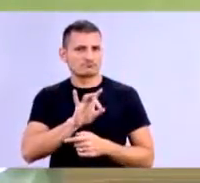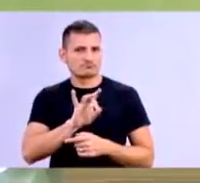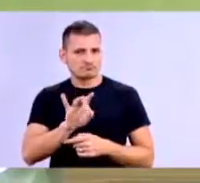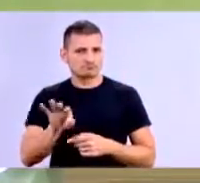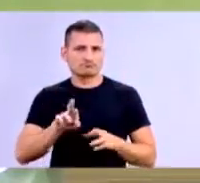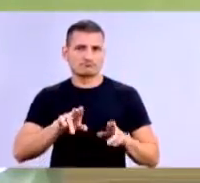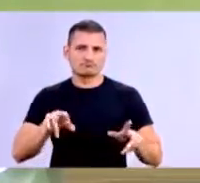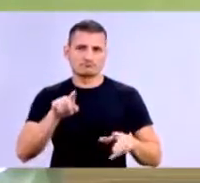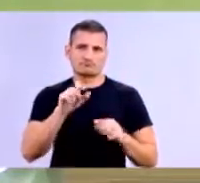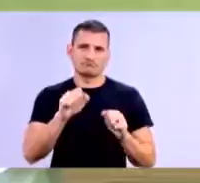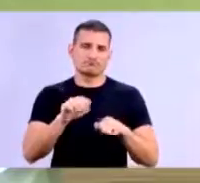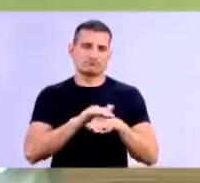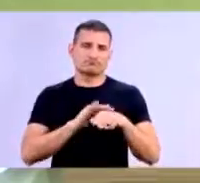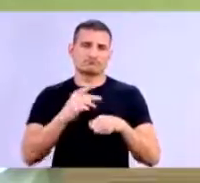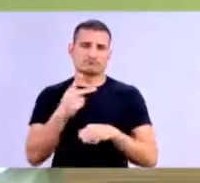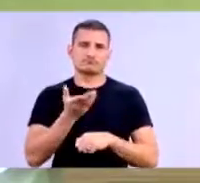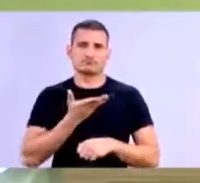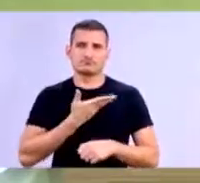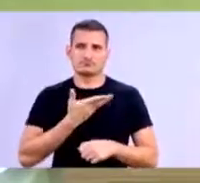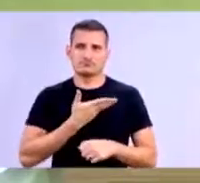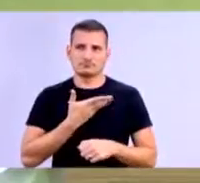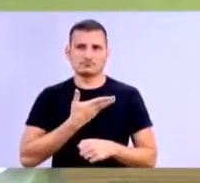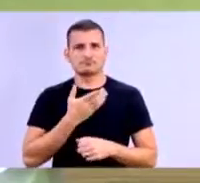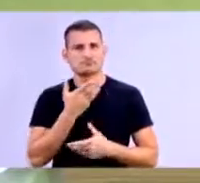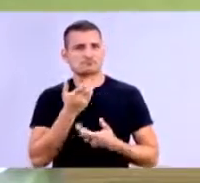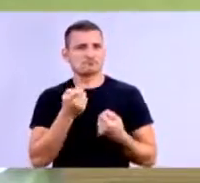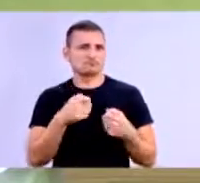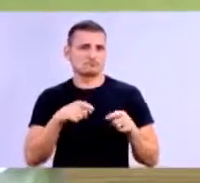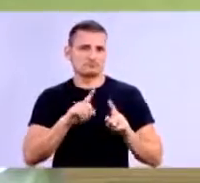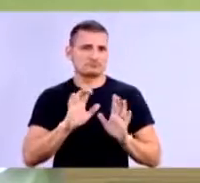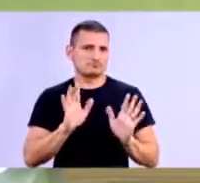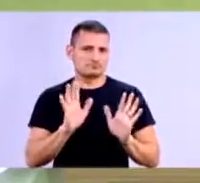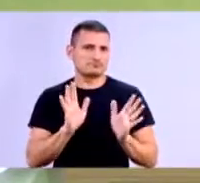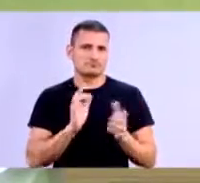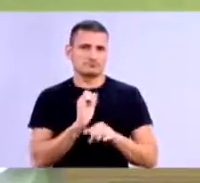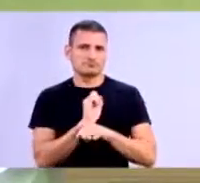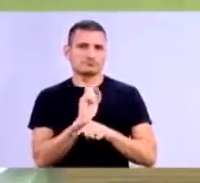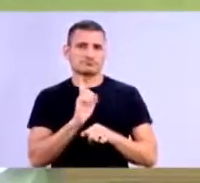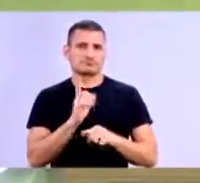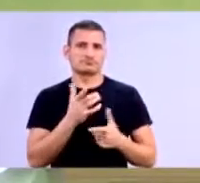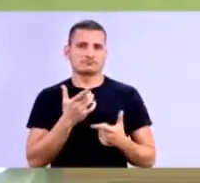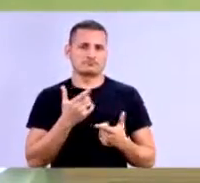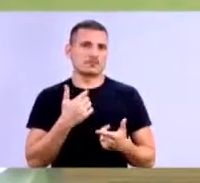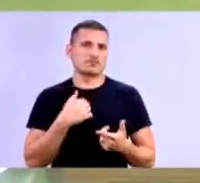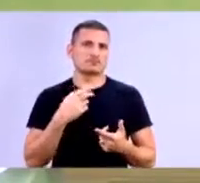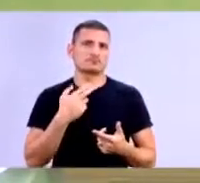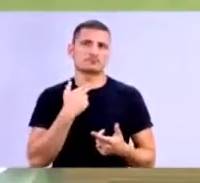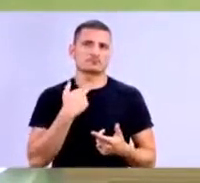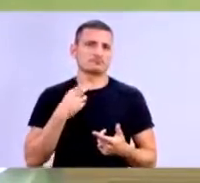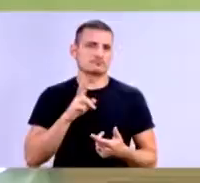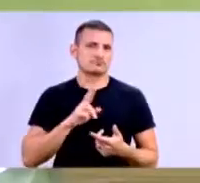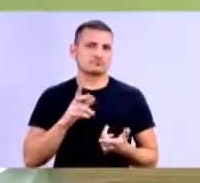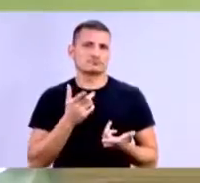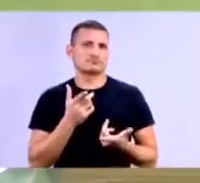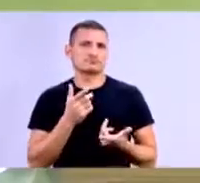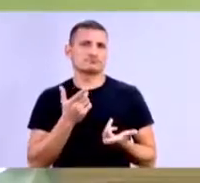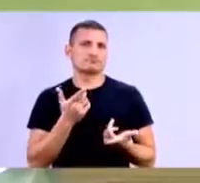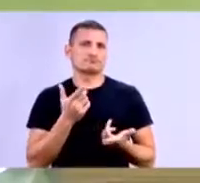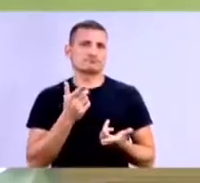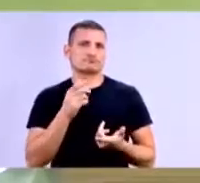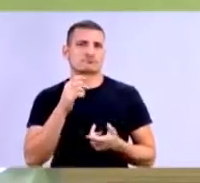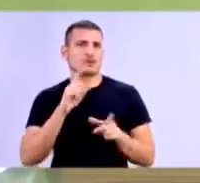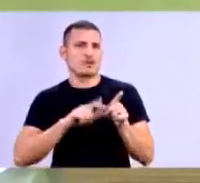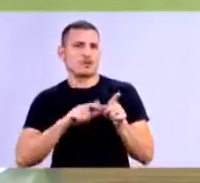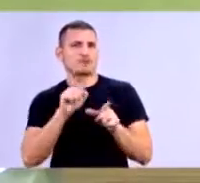até conversar com os teus amigos desta forma, não precisa ficar travado pensando, eu não posso usar aqui uma abreviação com os